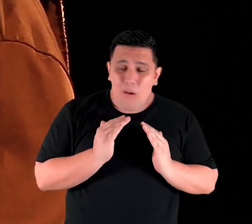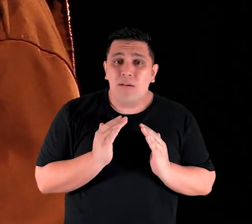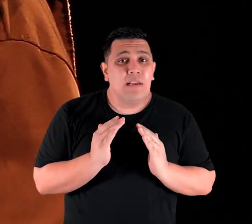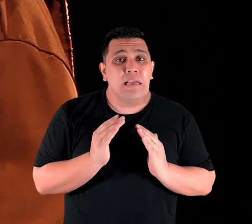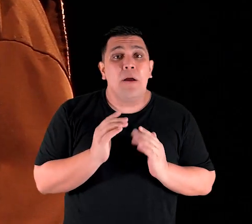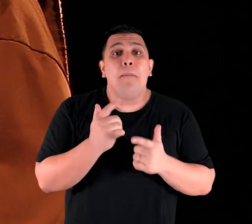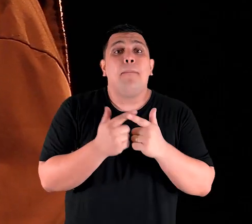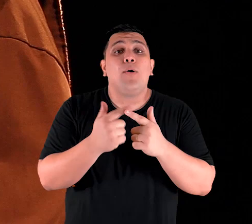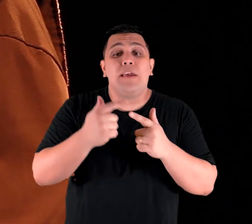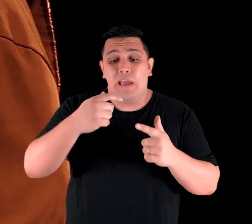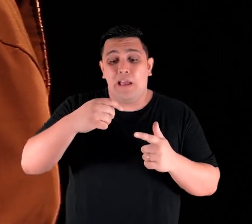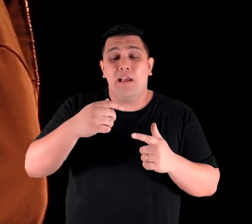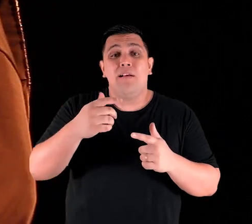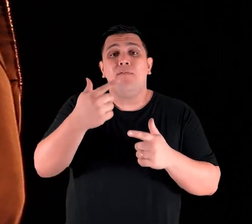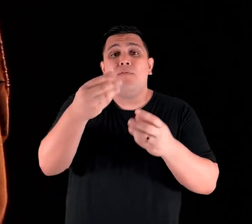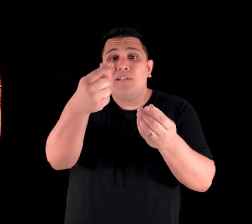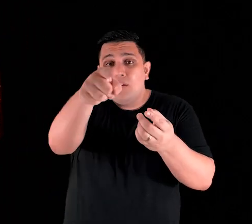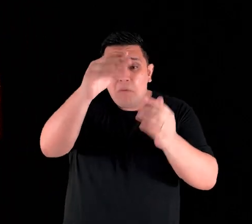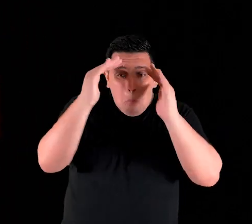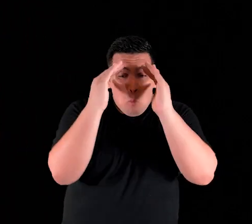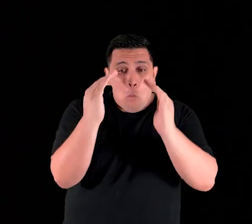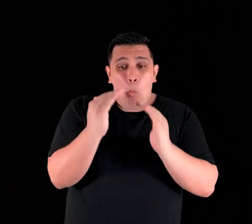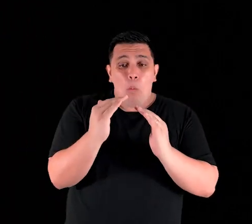por que não foi me dado em vida?